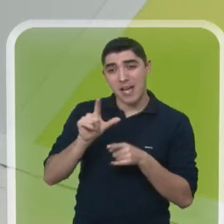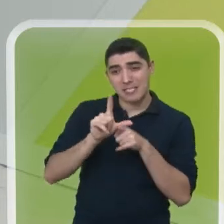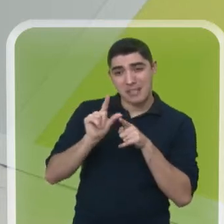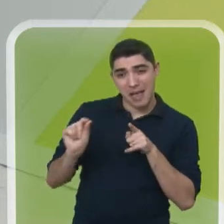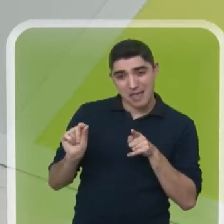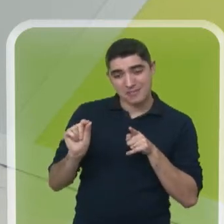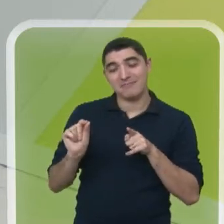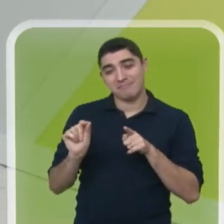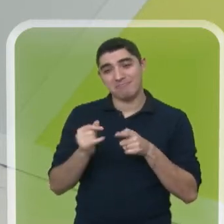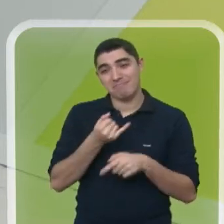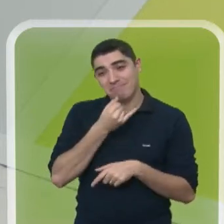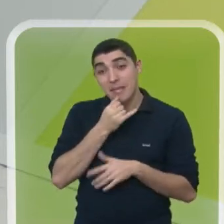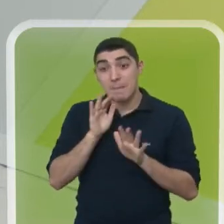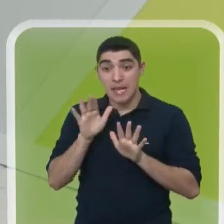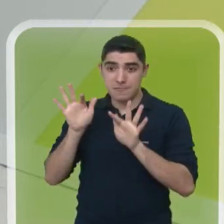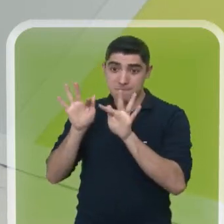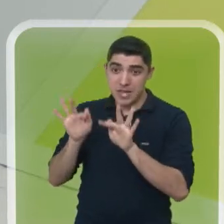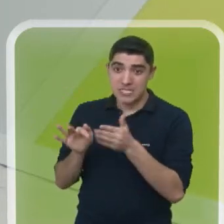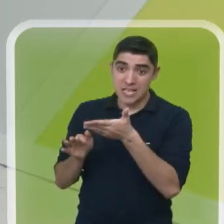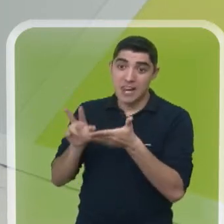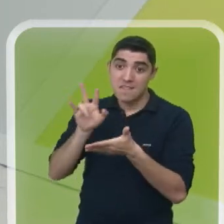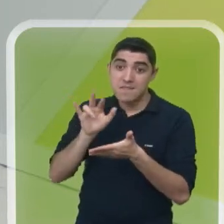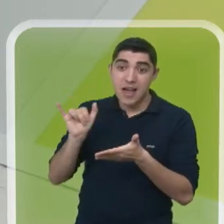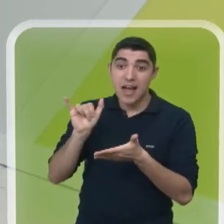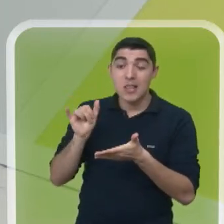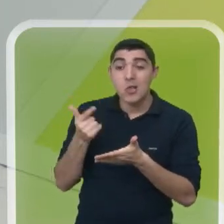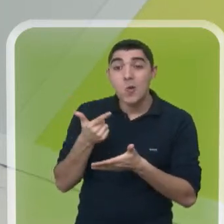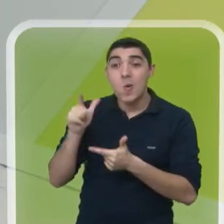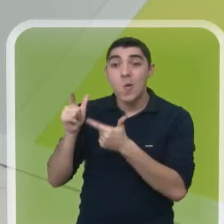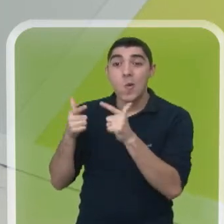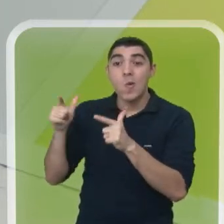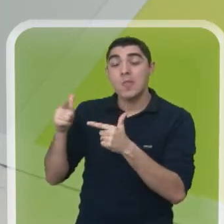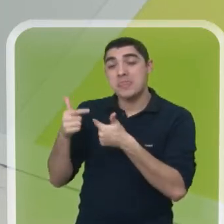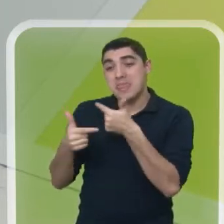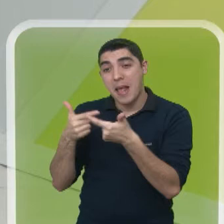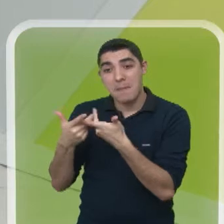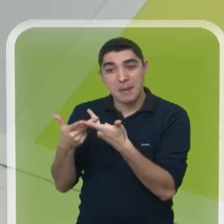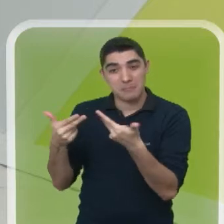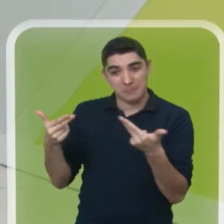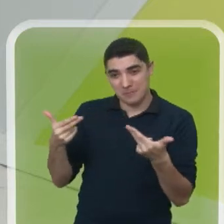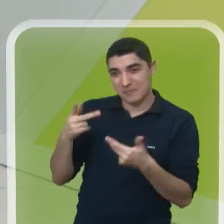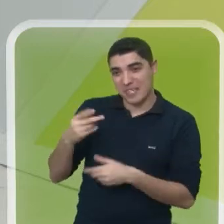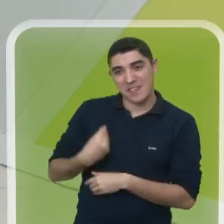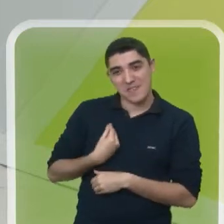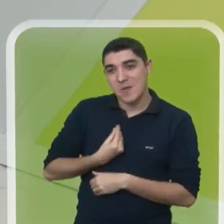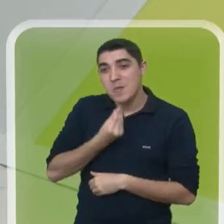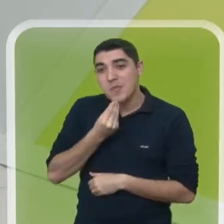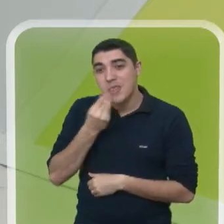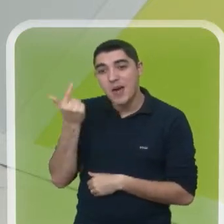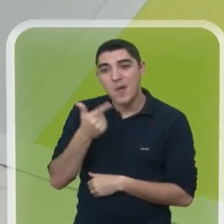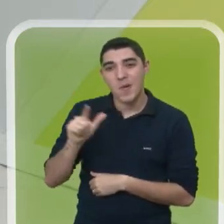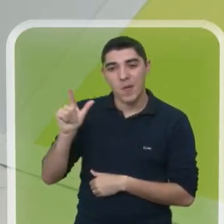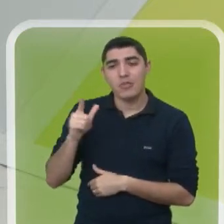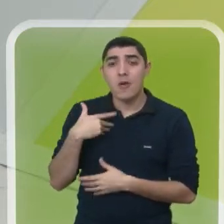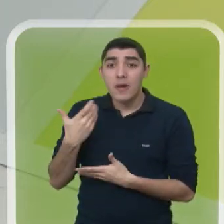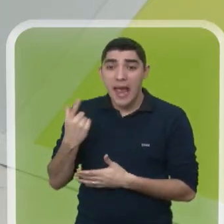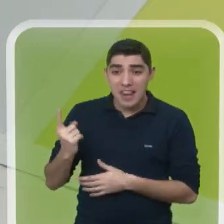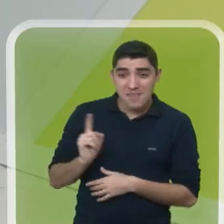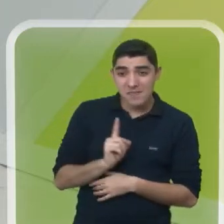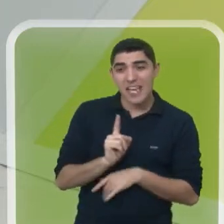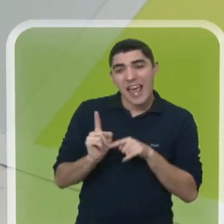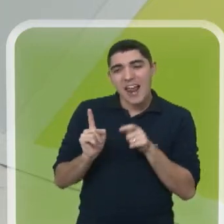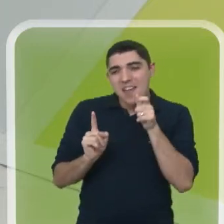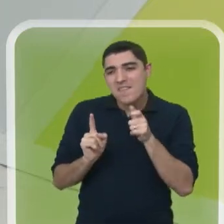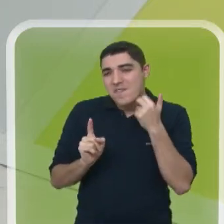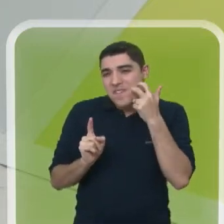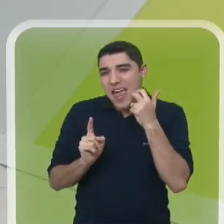mas felizmente para ela vai buscar outros ares. E hoje ela está acompanhando aqui em loco o nosso programa. Queria que ela viesse aqui, mas ela não vem, ela está aqui